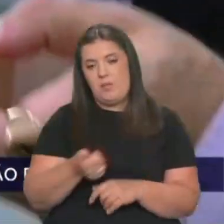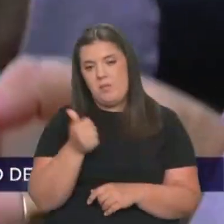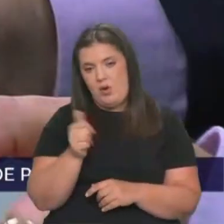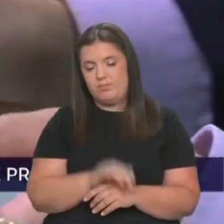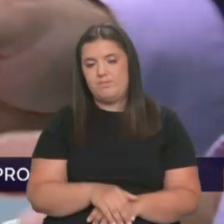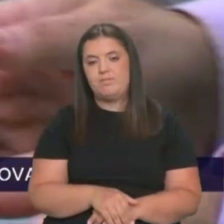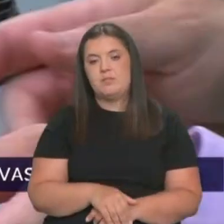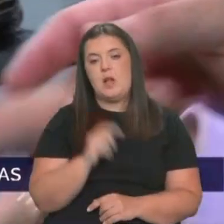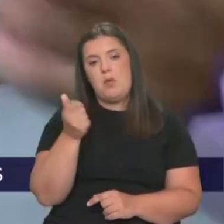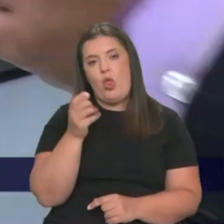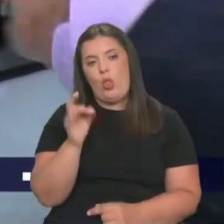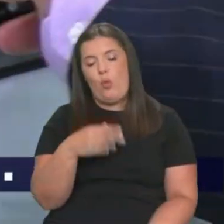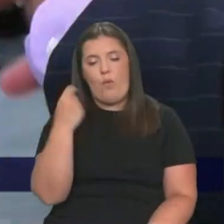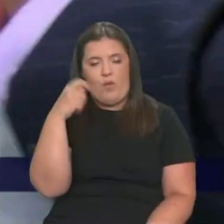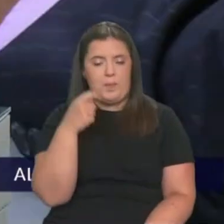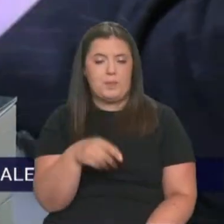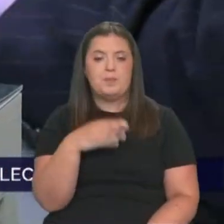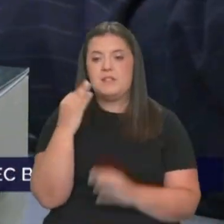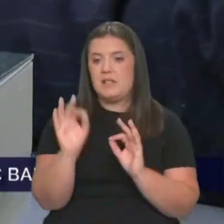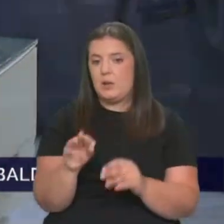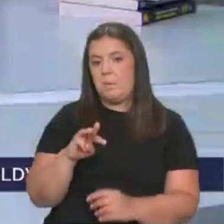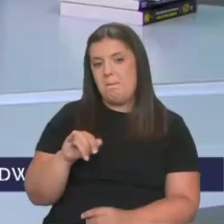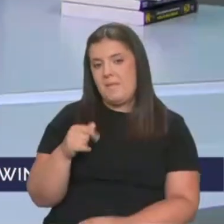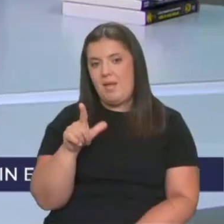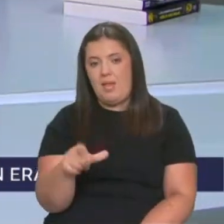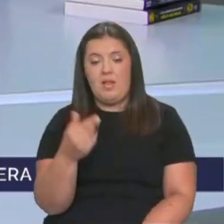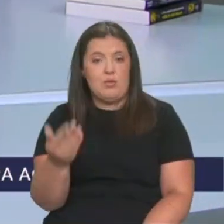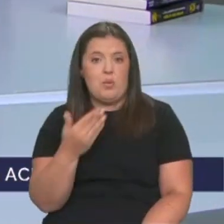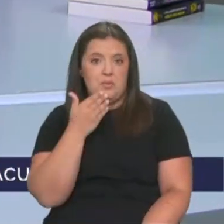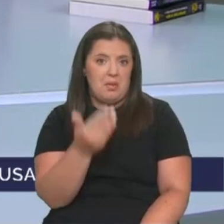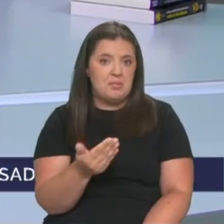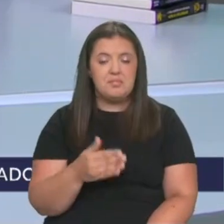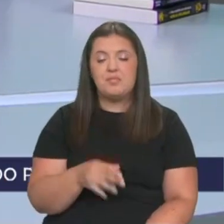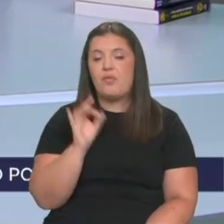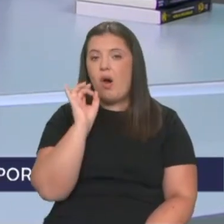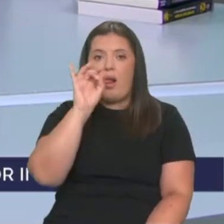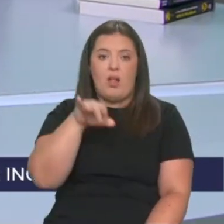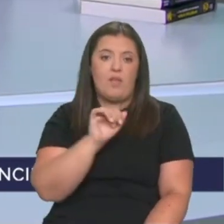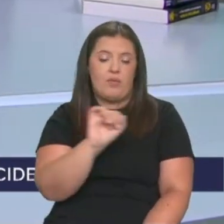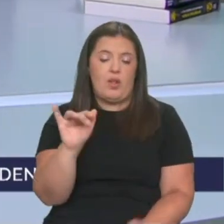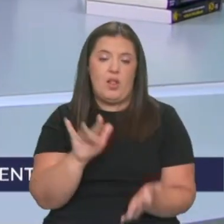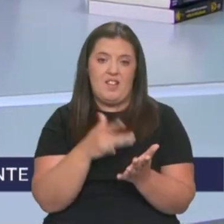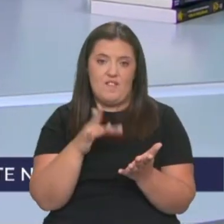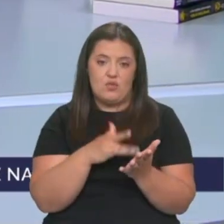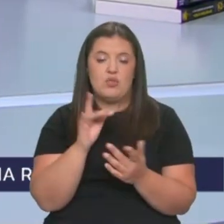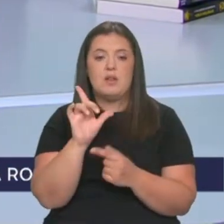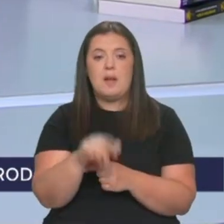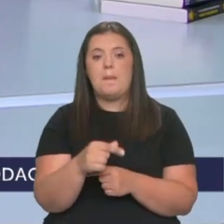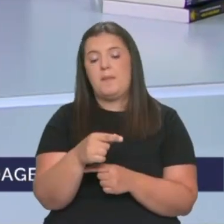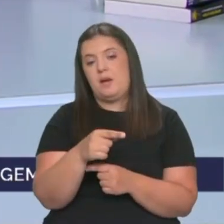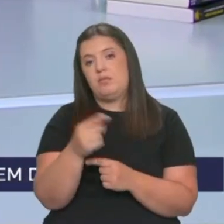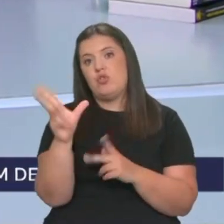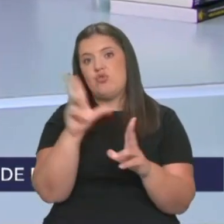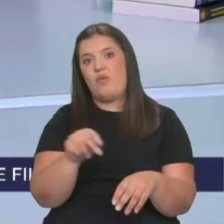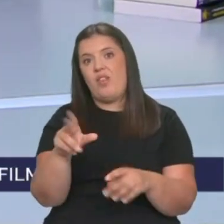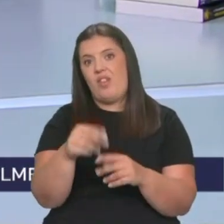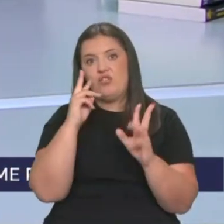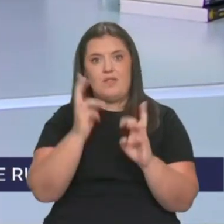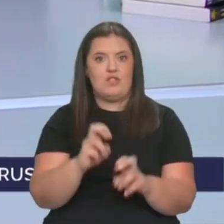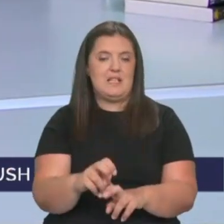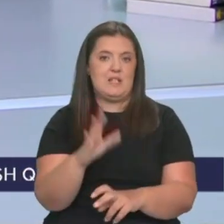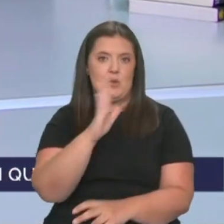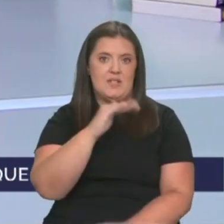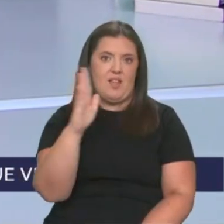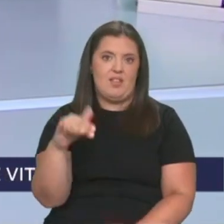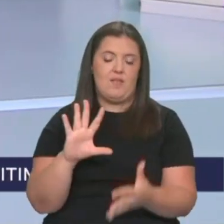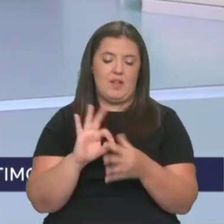de 96. Certíssimo, Miguel. Então, obrigado. Aqui ficaram as sugestões de livros e também as novidades da investigação